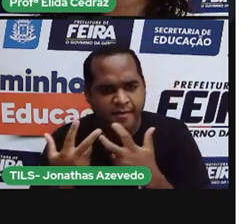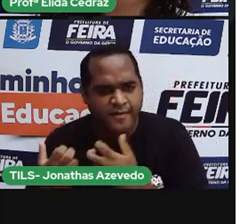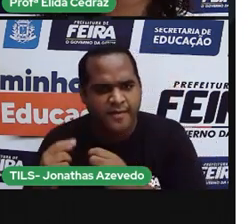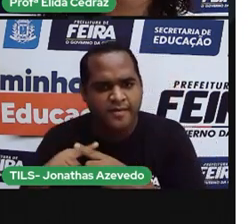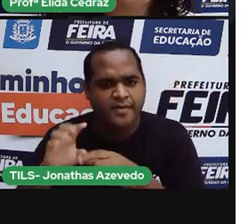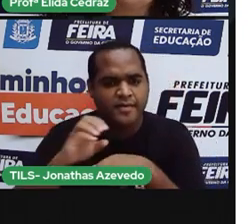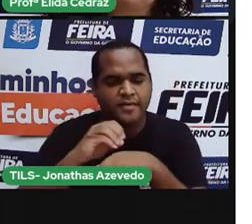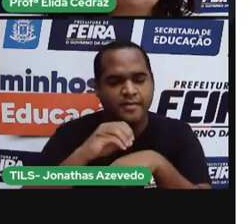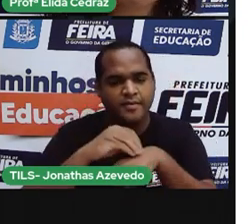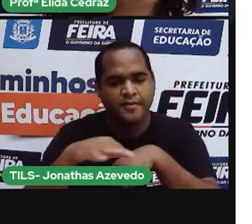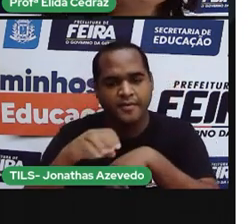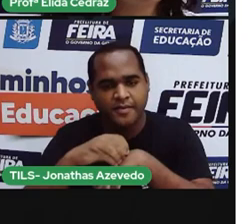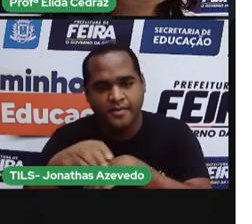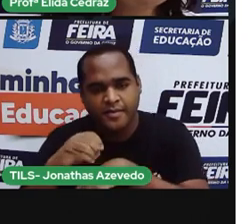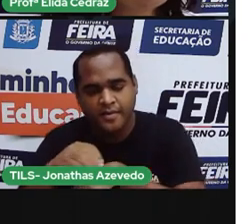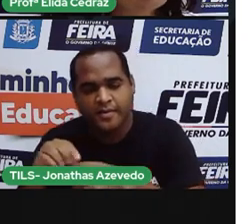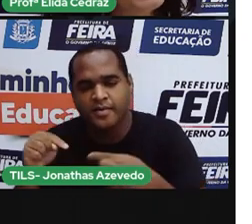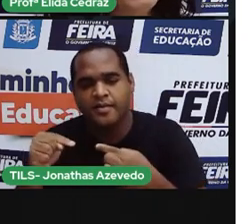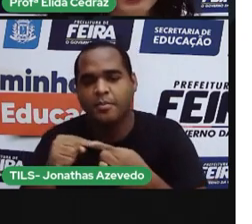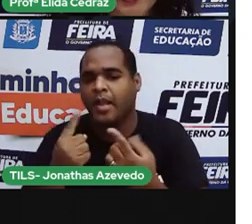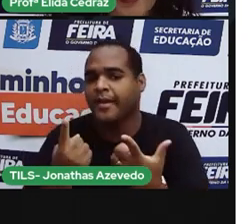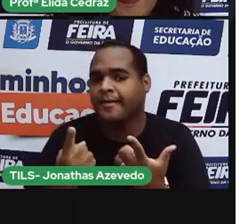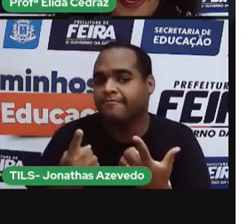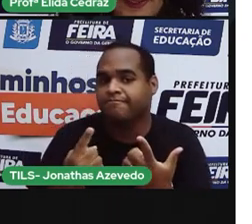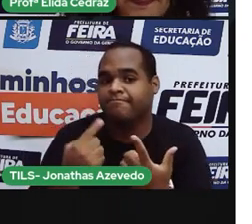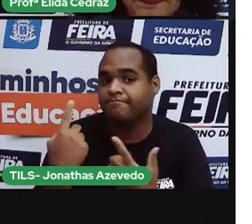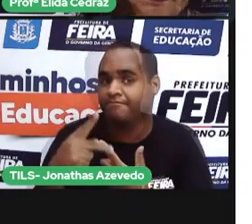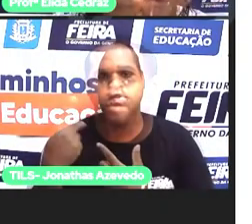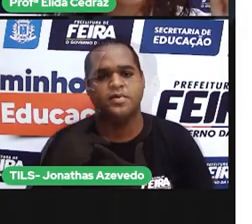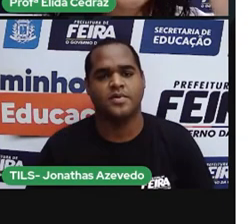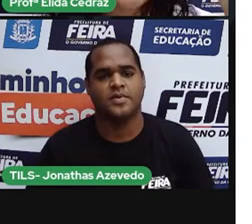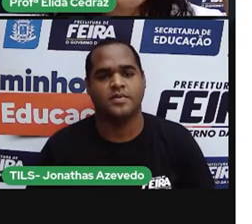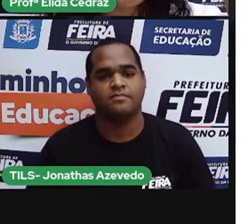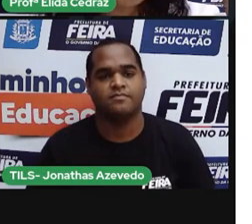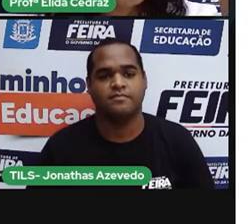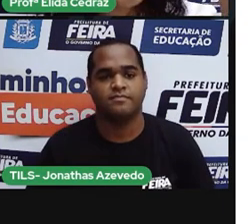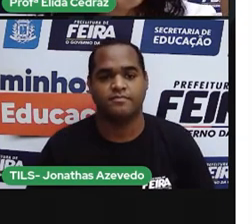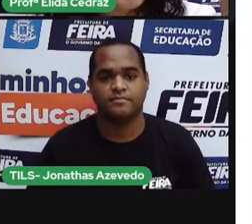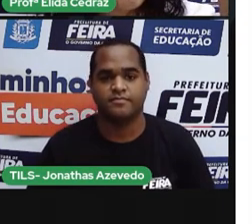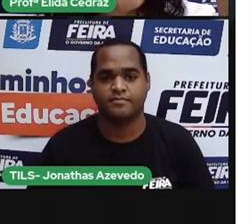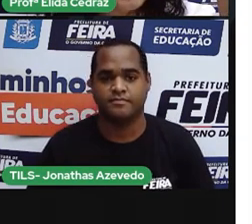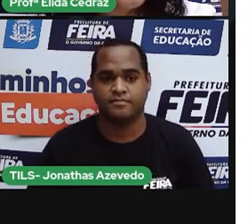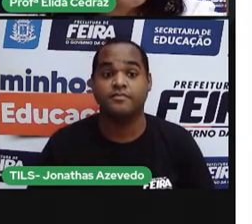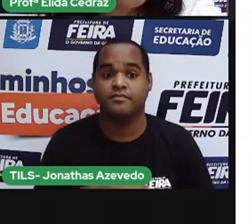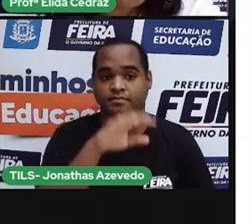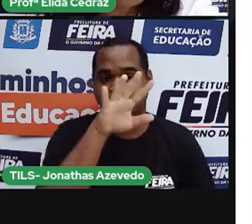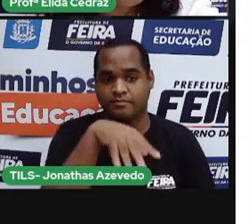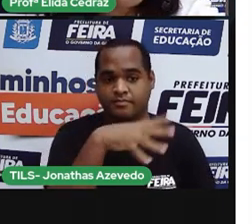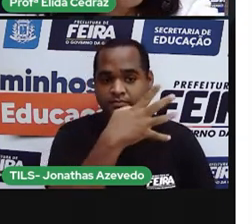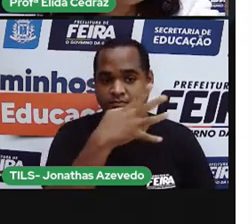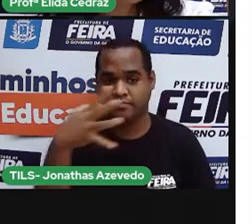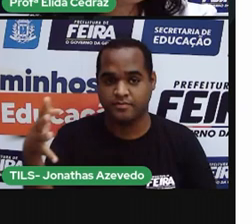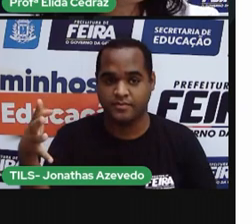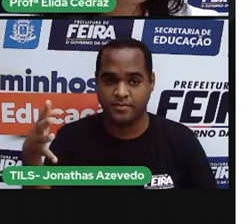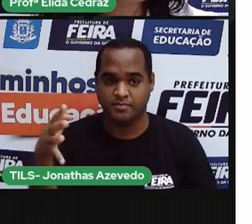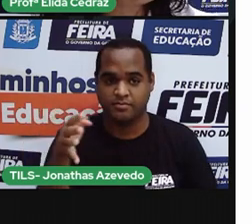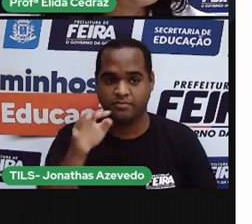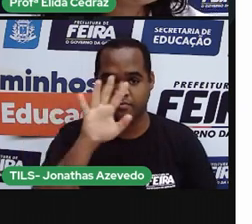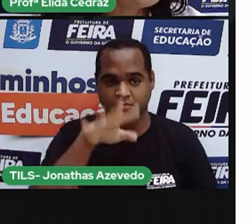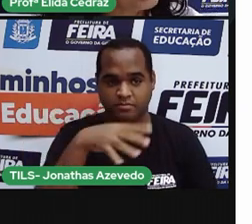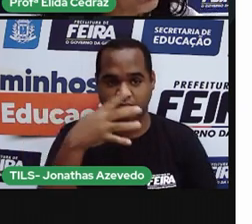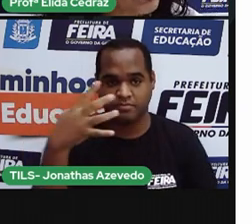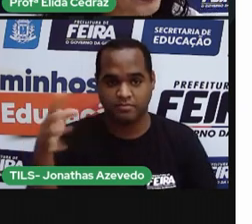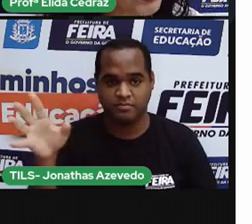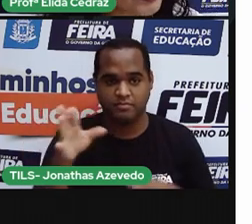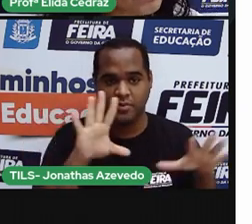nas informações das turmas na tabela. Tem uma tabela com uma coluna com